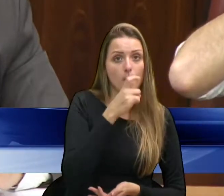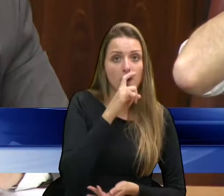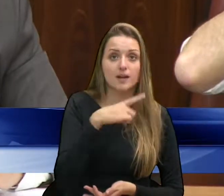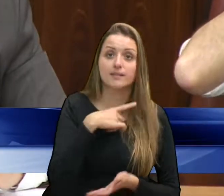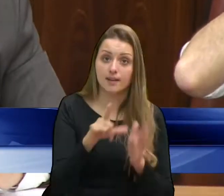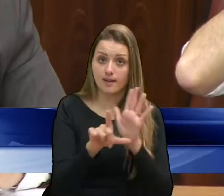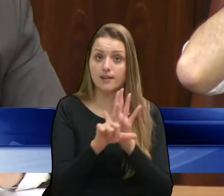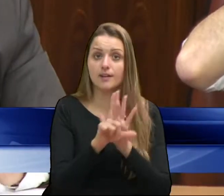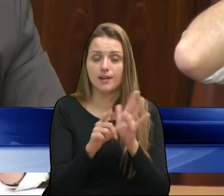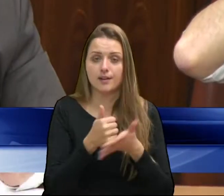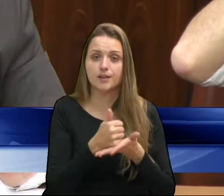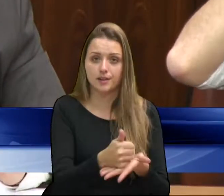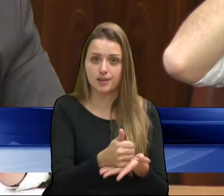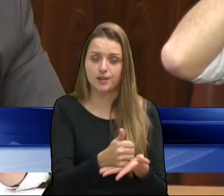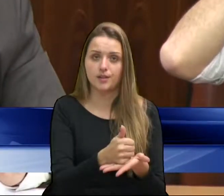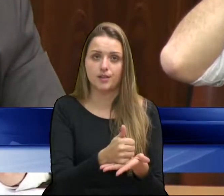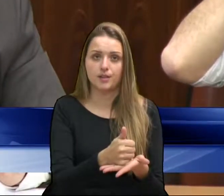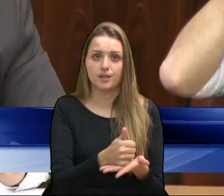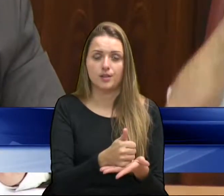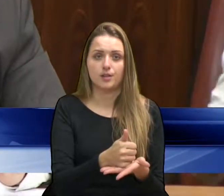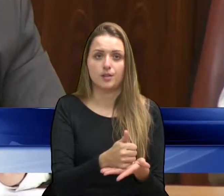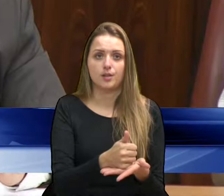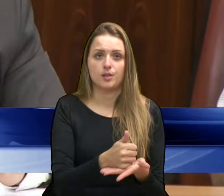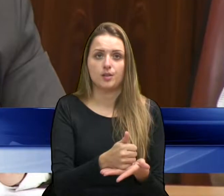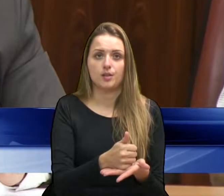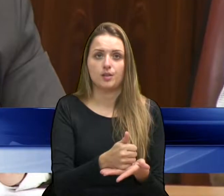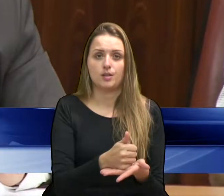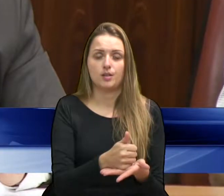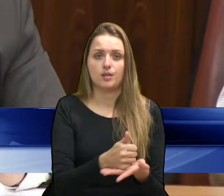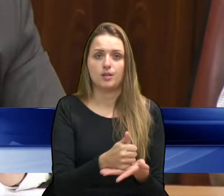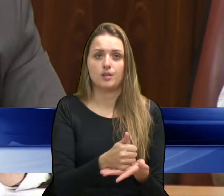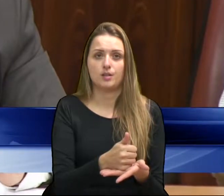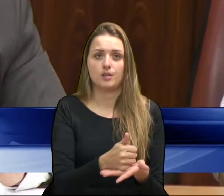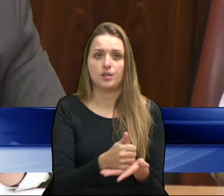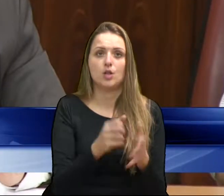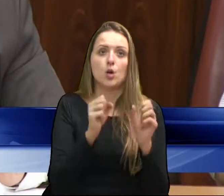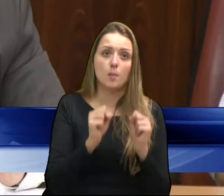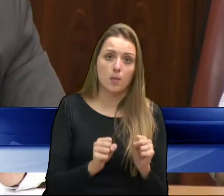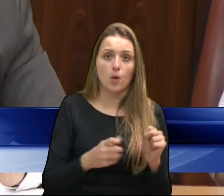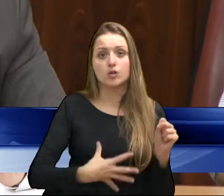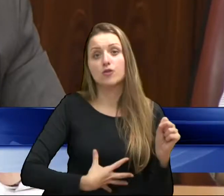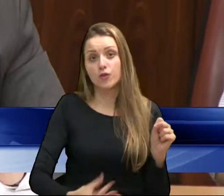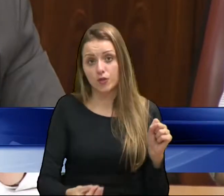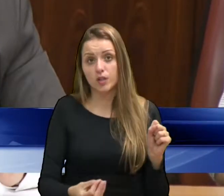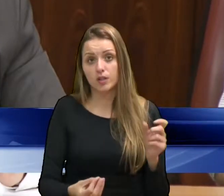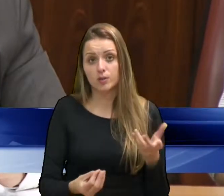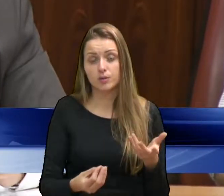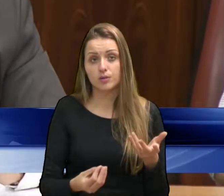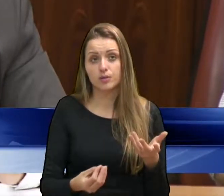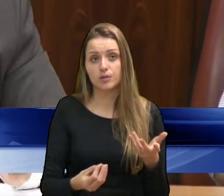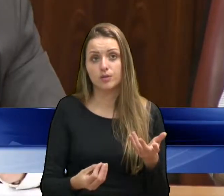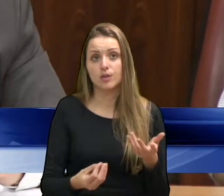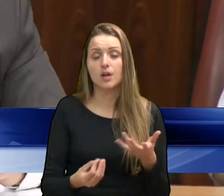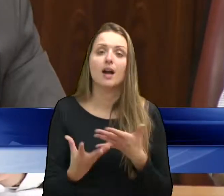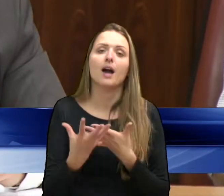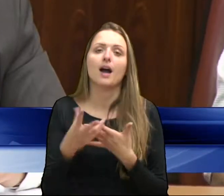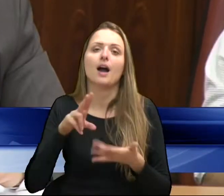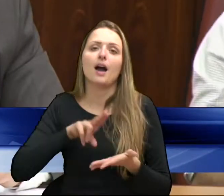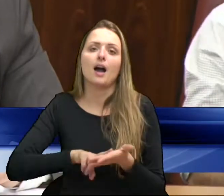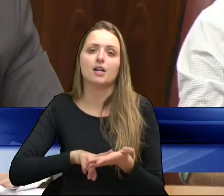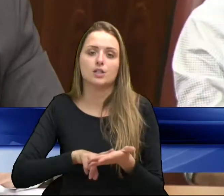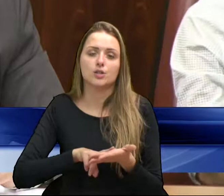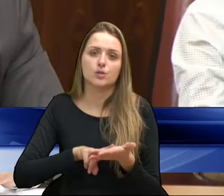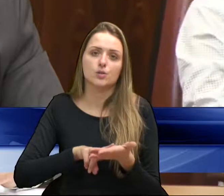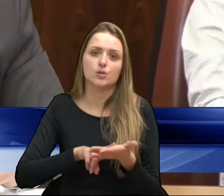isso, ele possa, o herdeiro, né, possa ser o detentor desde que